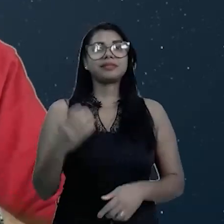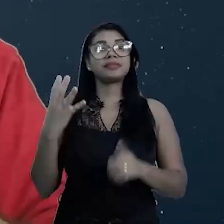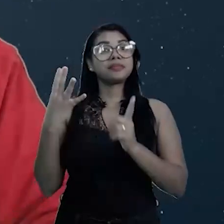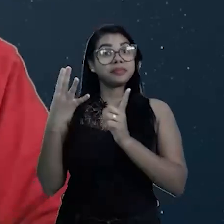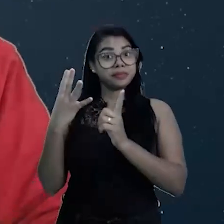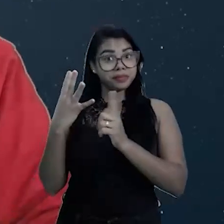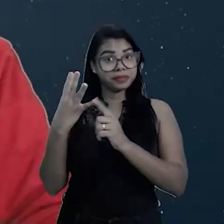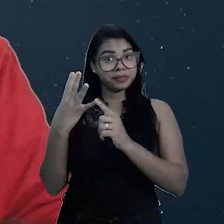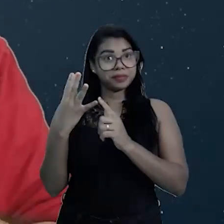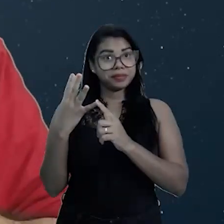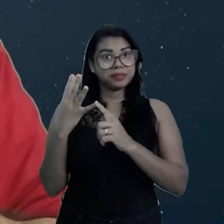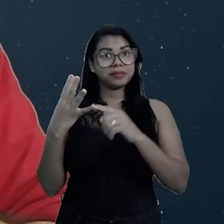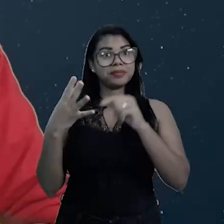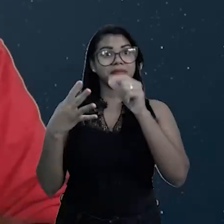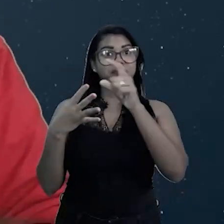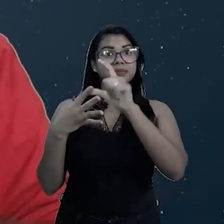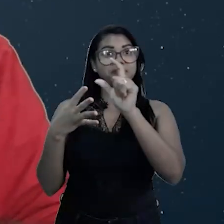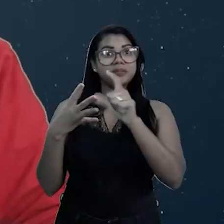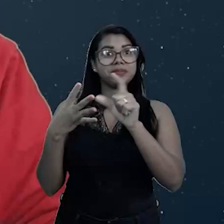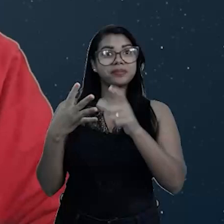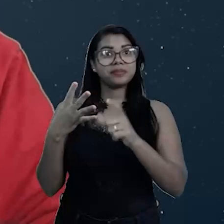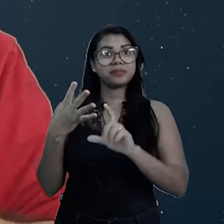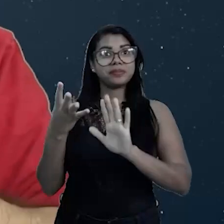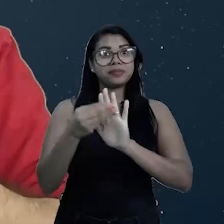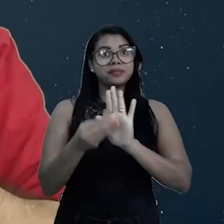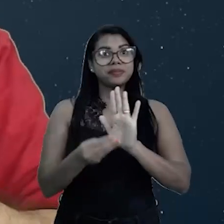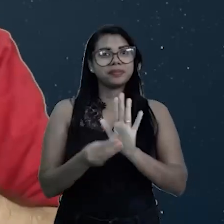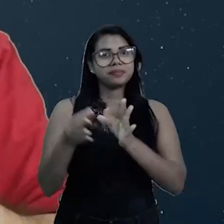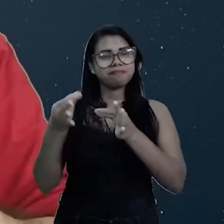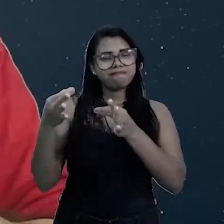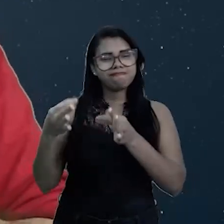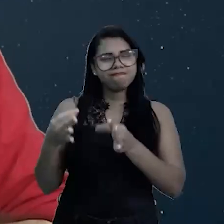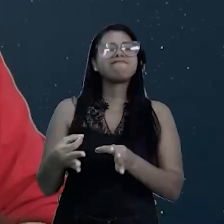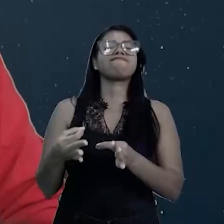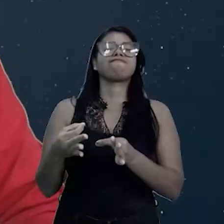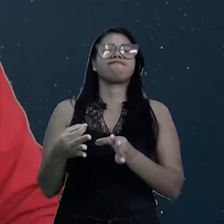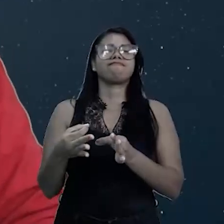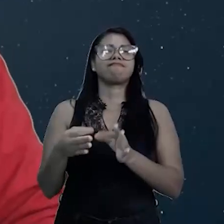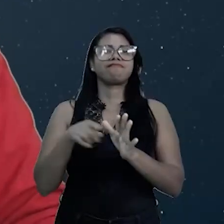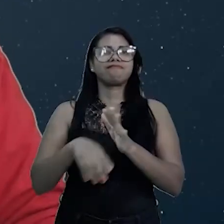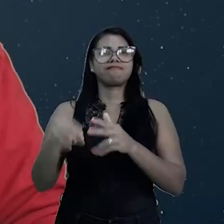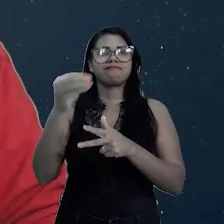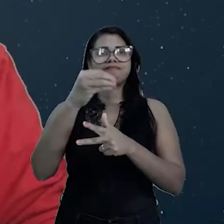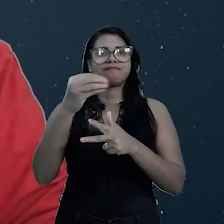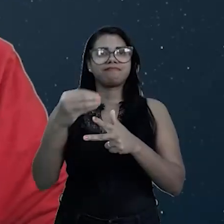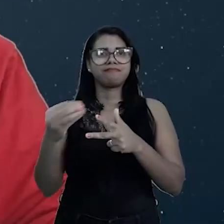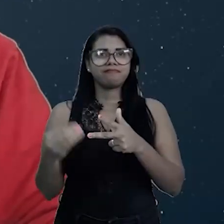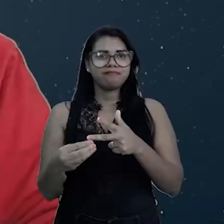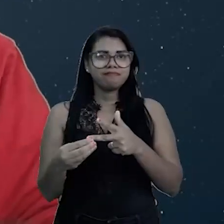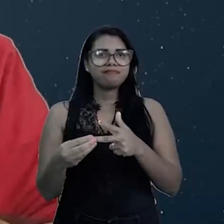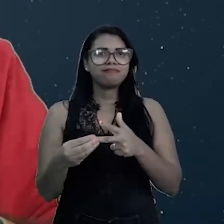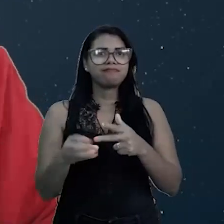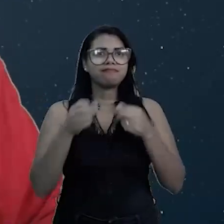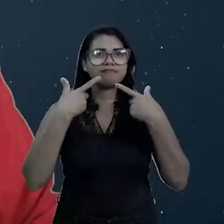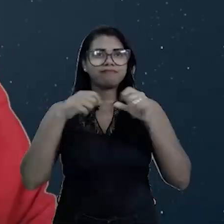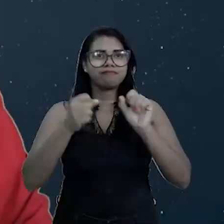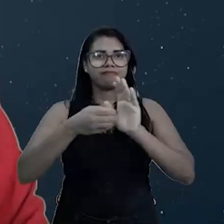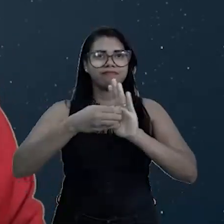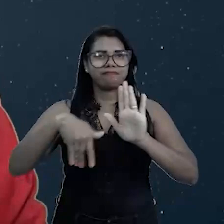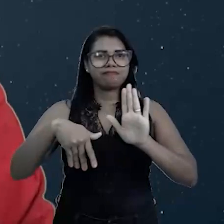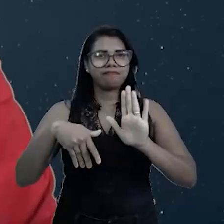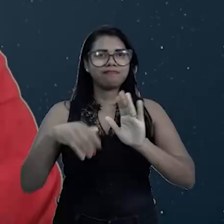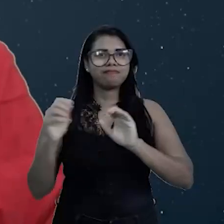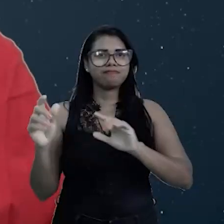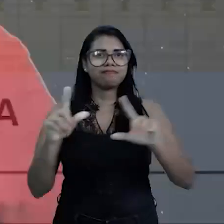fazer uma grande revisão para que você acerte qualquer questão que apareça lá de figuras de linguagens. Vamos dar uma olhada